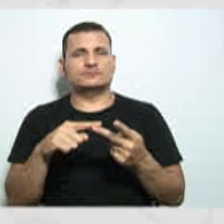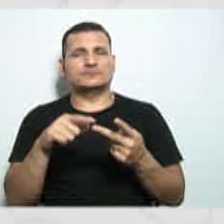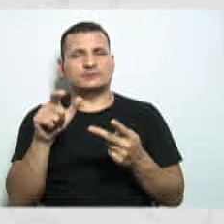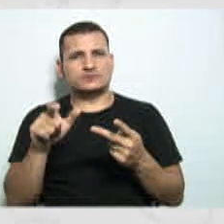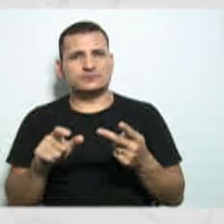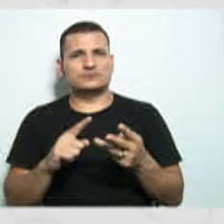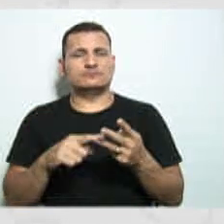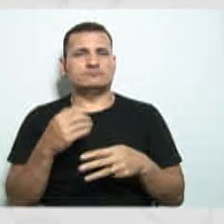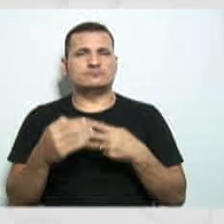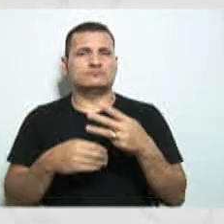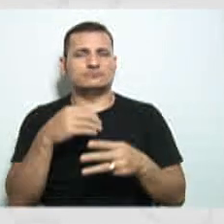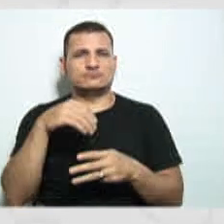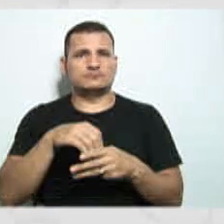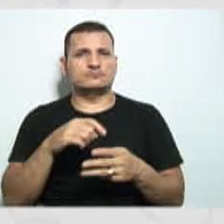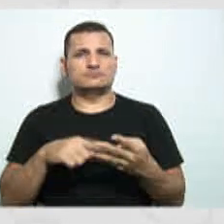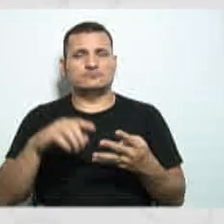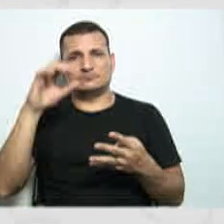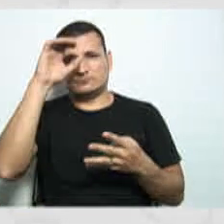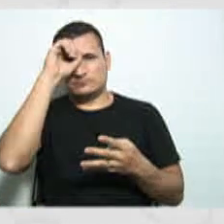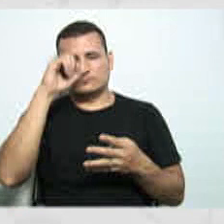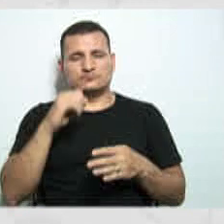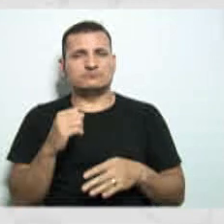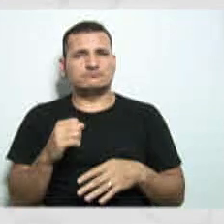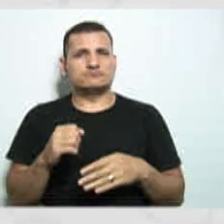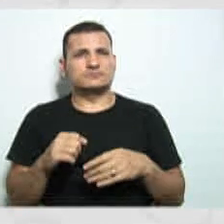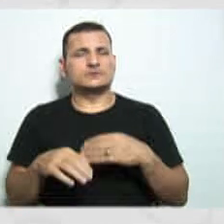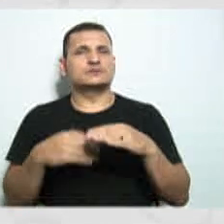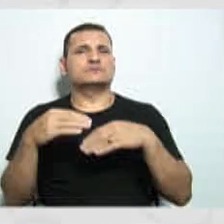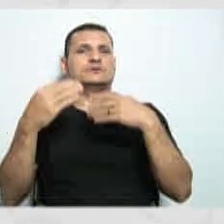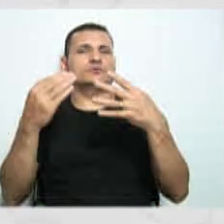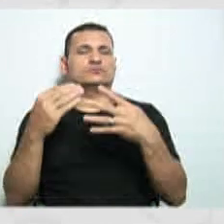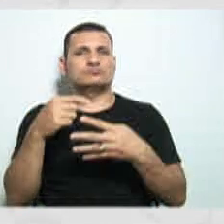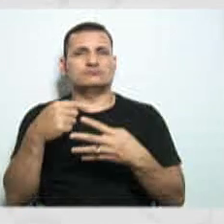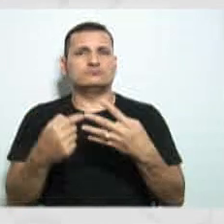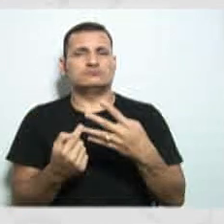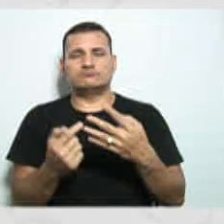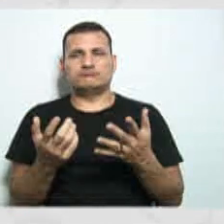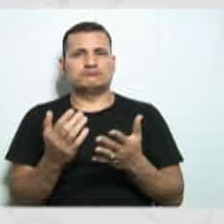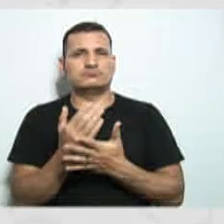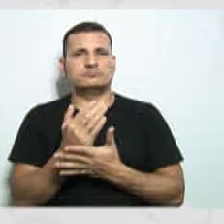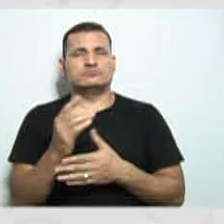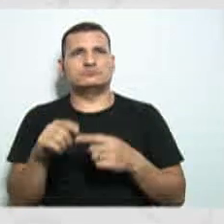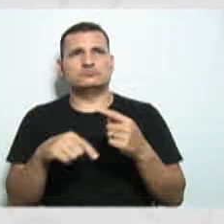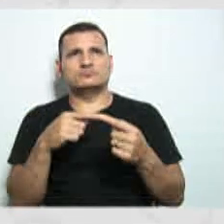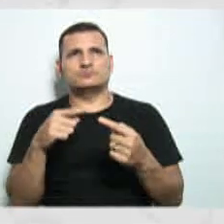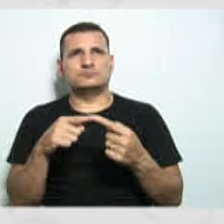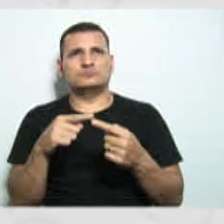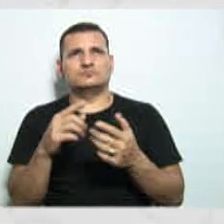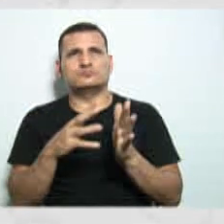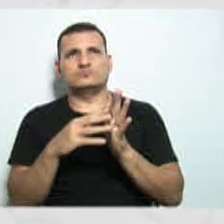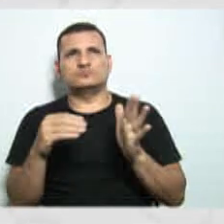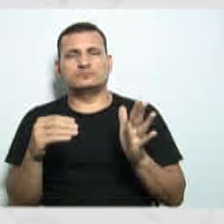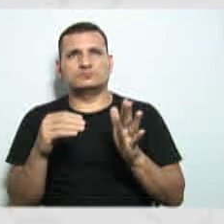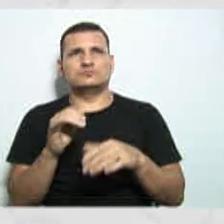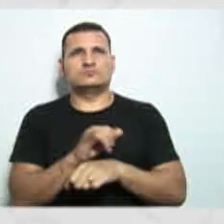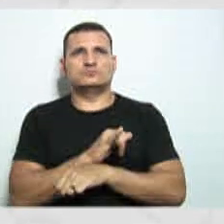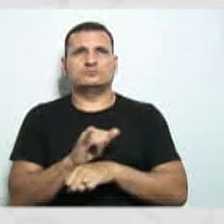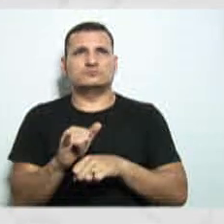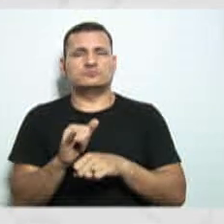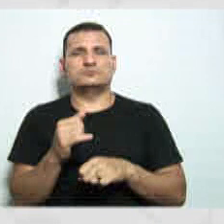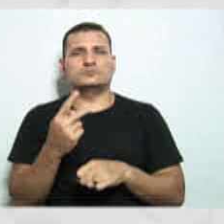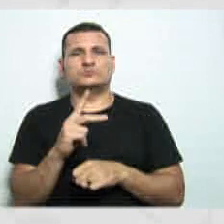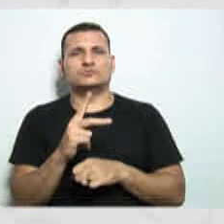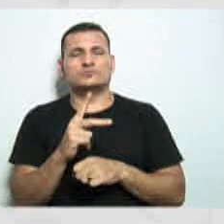processos internos, aprendizado e crescimento, e alguns modelos de objetivos estratégicos aqui com a sua